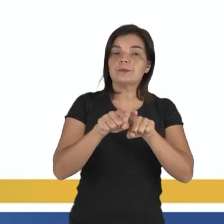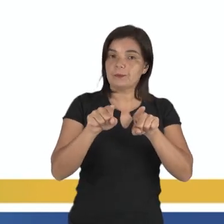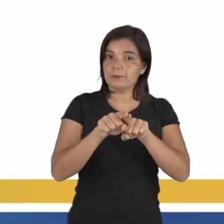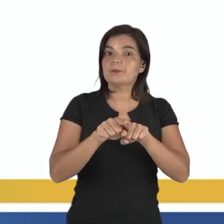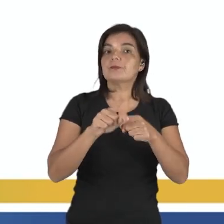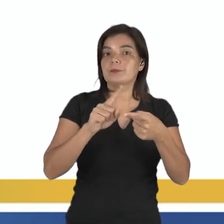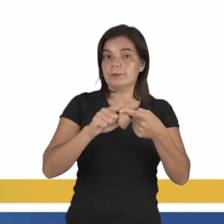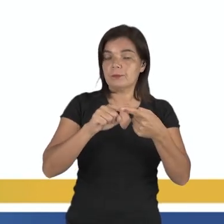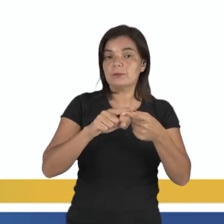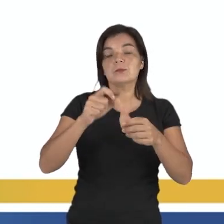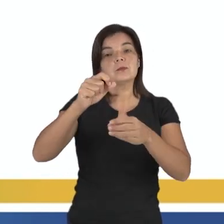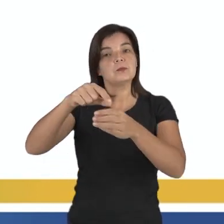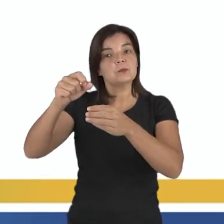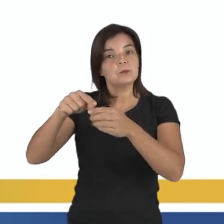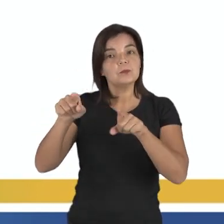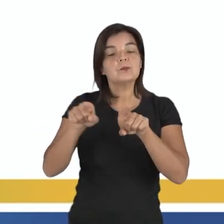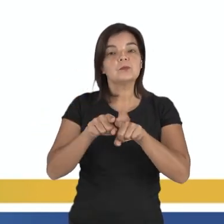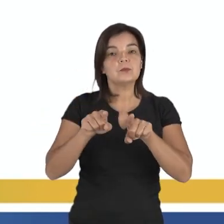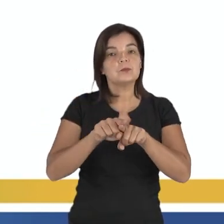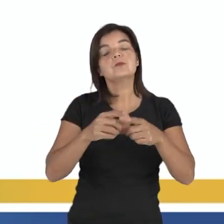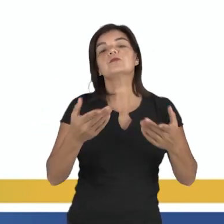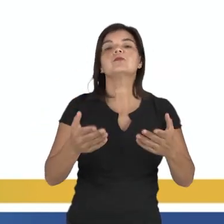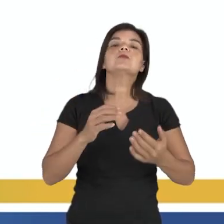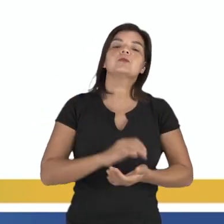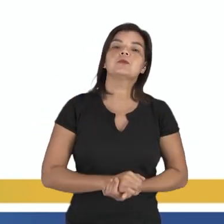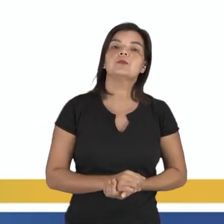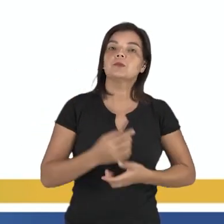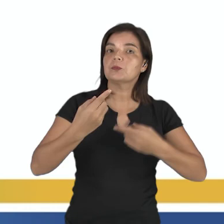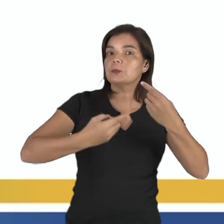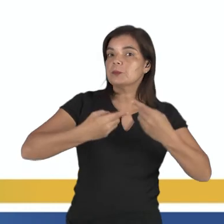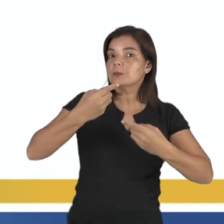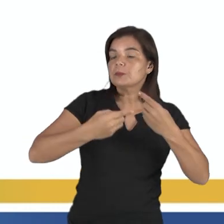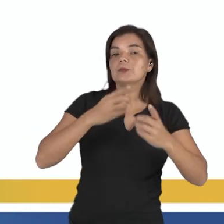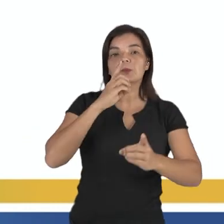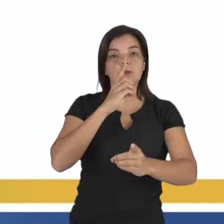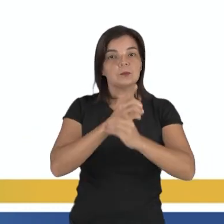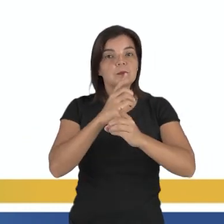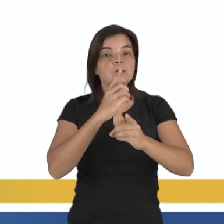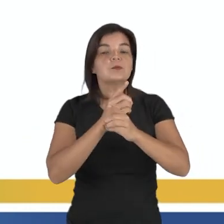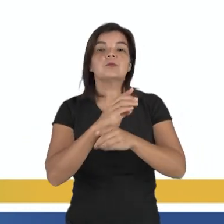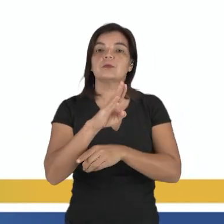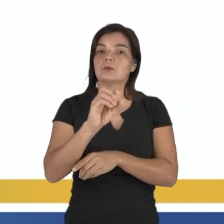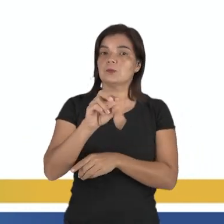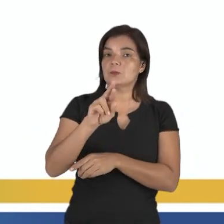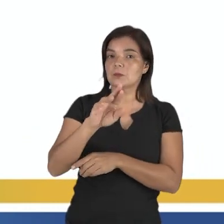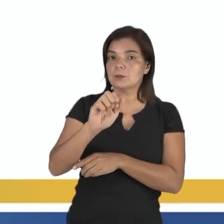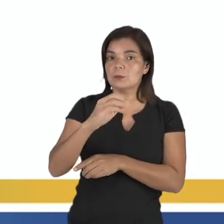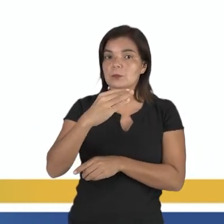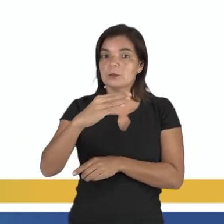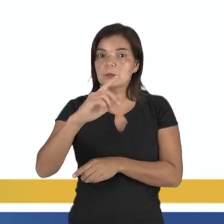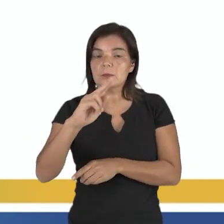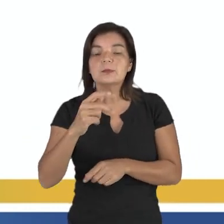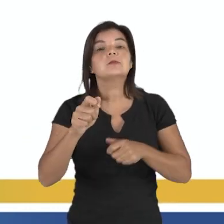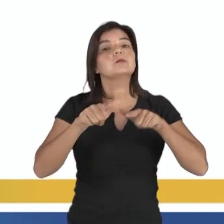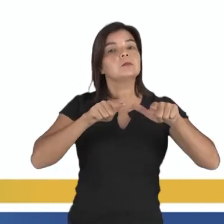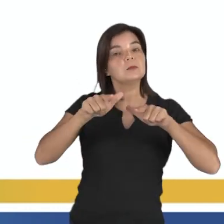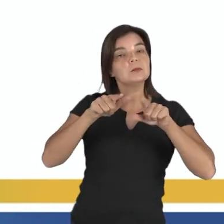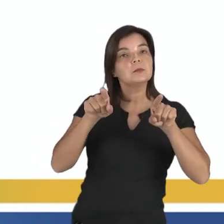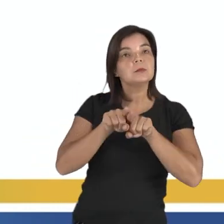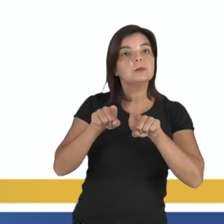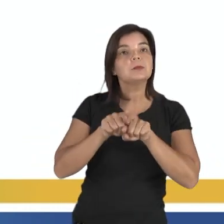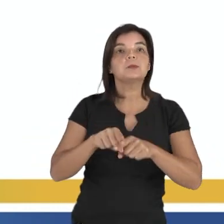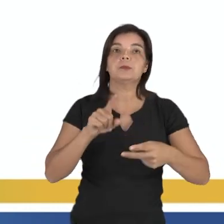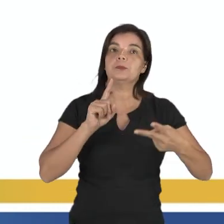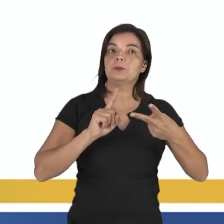gente vai ter produção indígena através dessa que a gente discutiu, descoberta da borracha. Eles passam também a trabalhar nesse